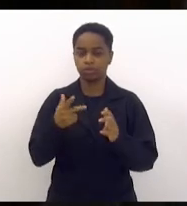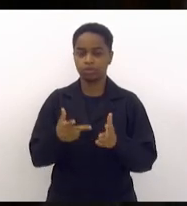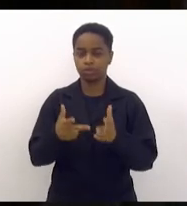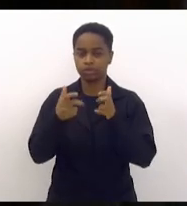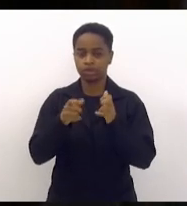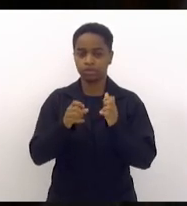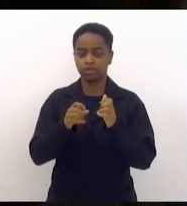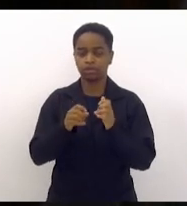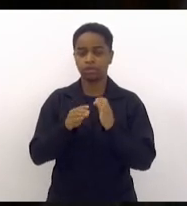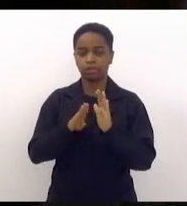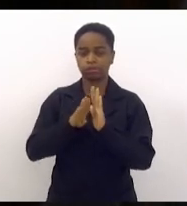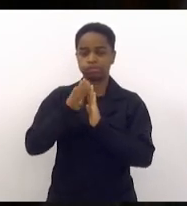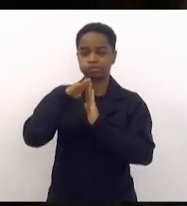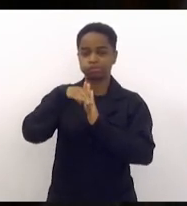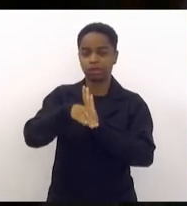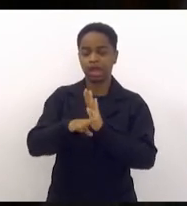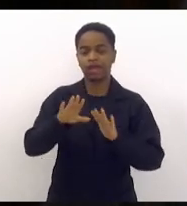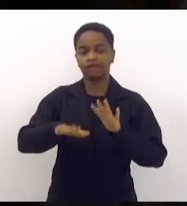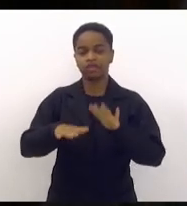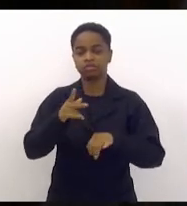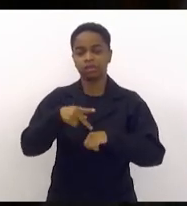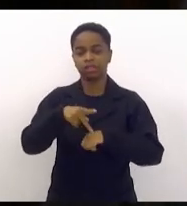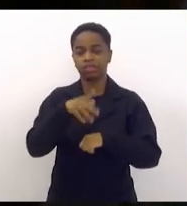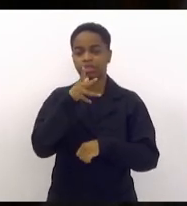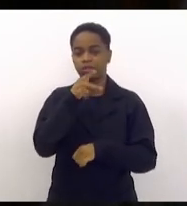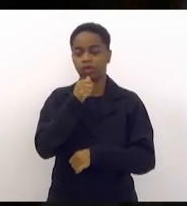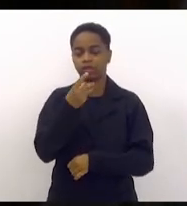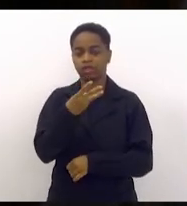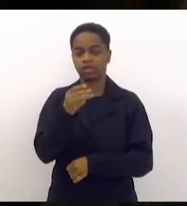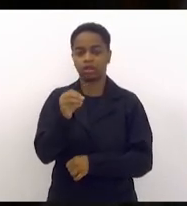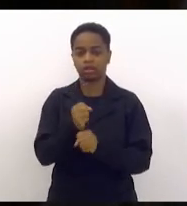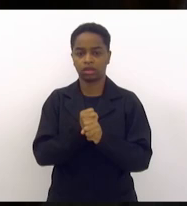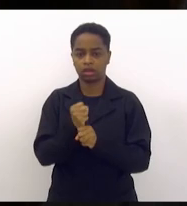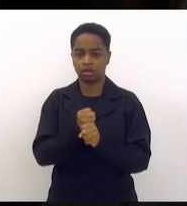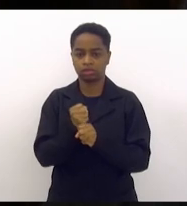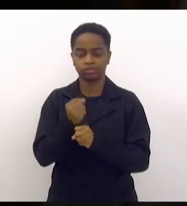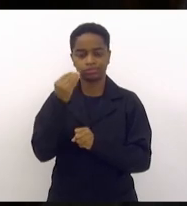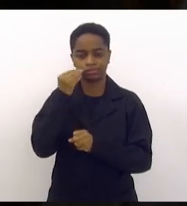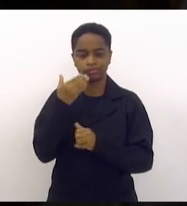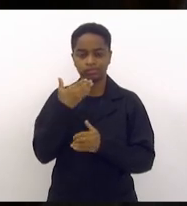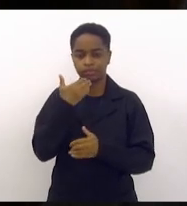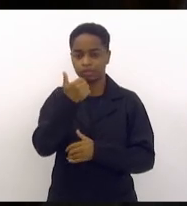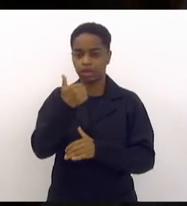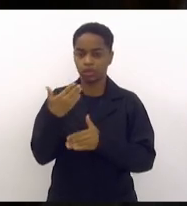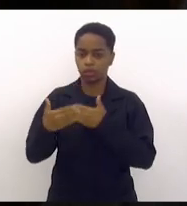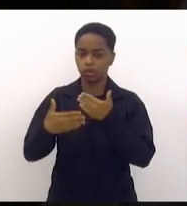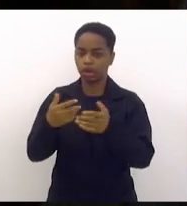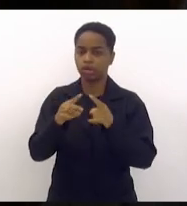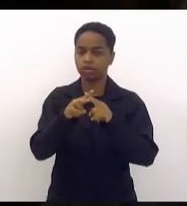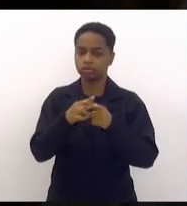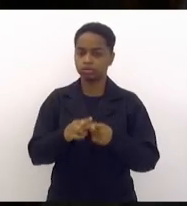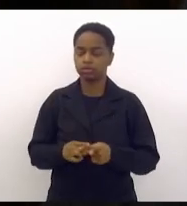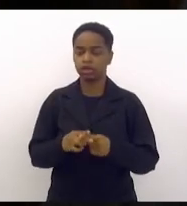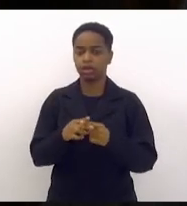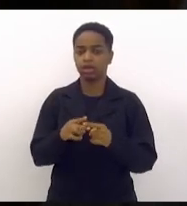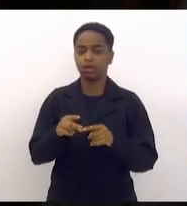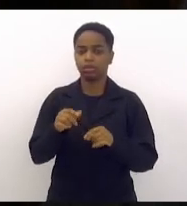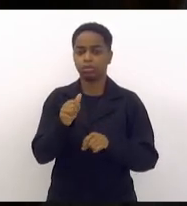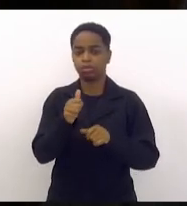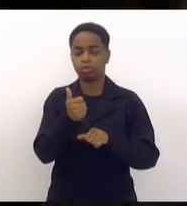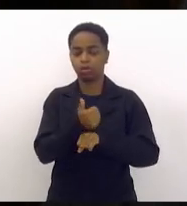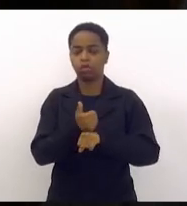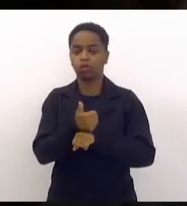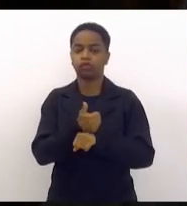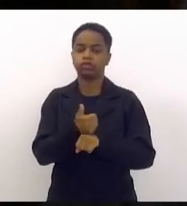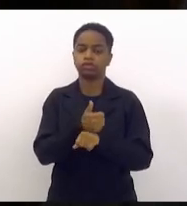países que levam 30 anos aí para fazer a a melhoria e o o aperfeiçoamento da sua mão deobra e